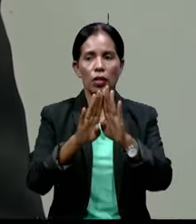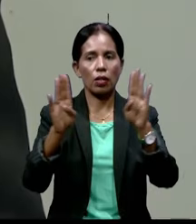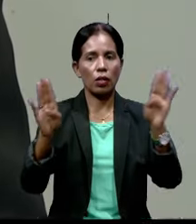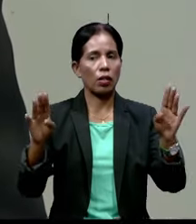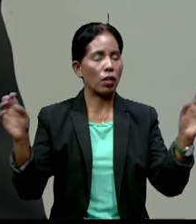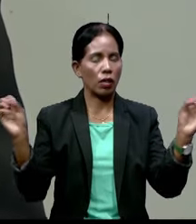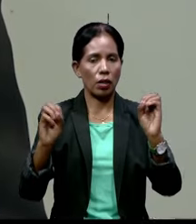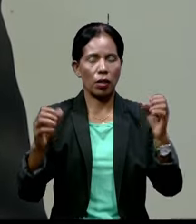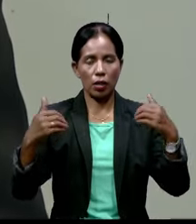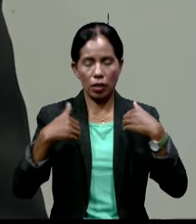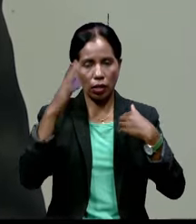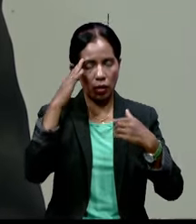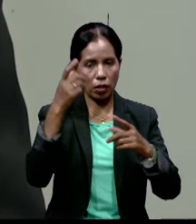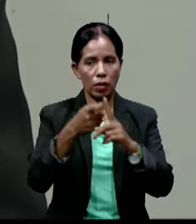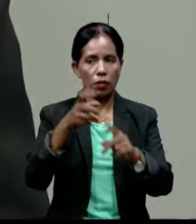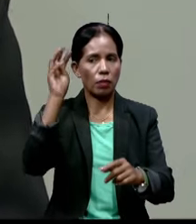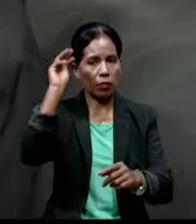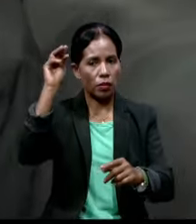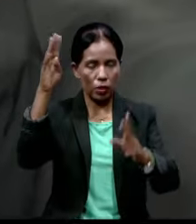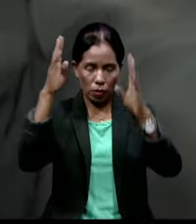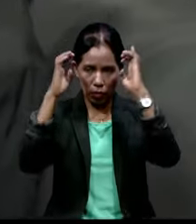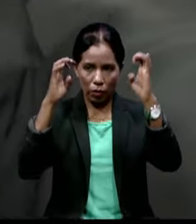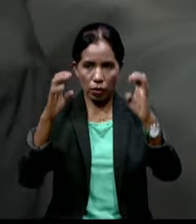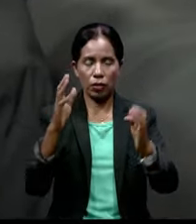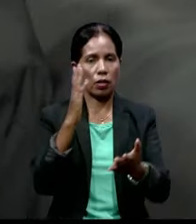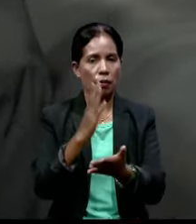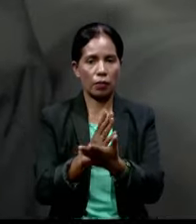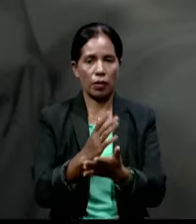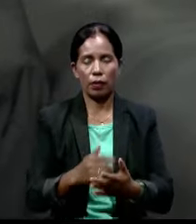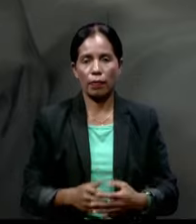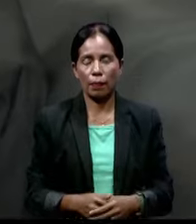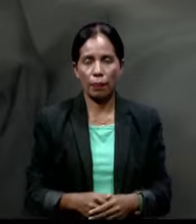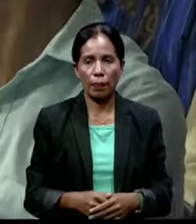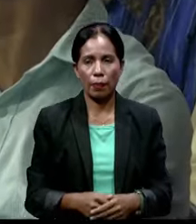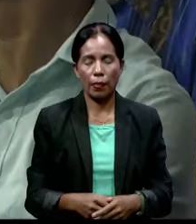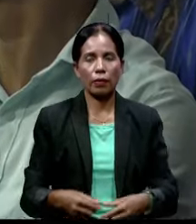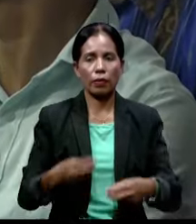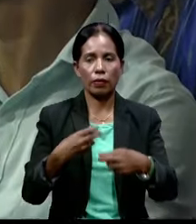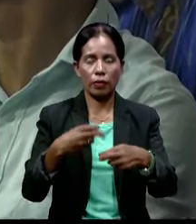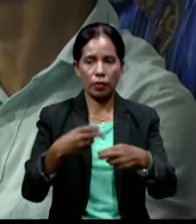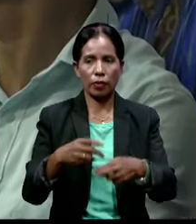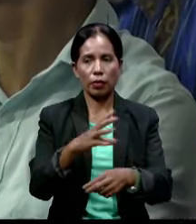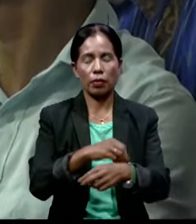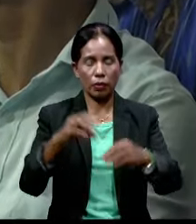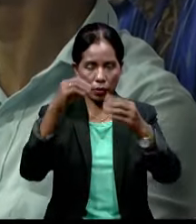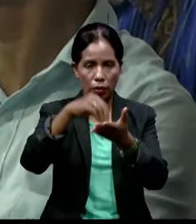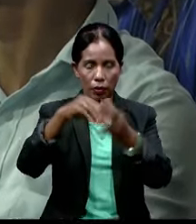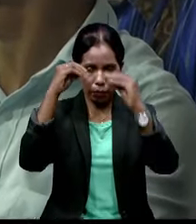Nebela e conhecimento do Ministério da Educação, se repara a Rotu, também dificulta a colocação de professores.